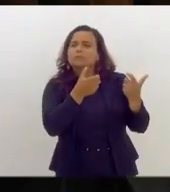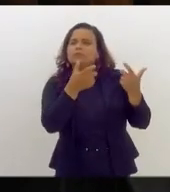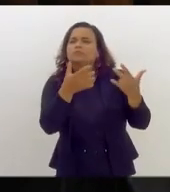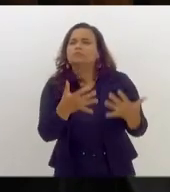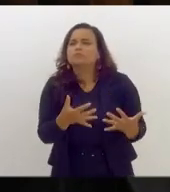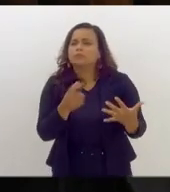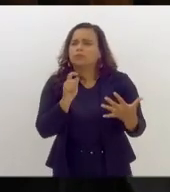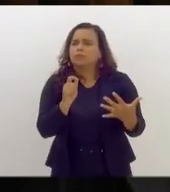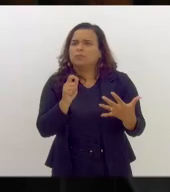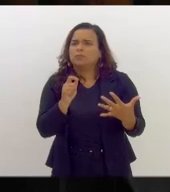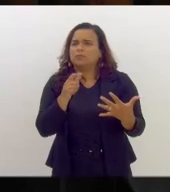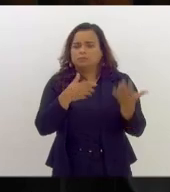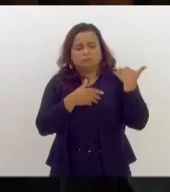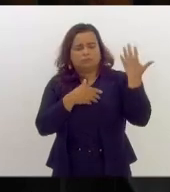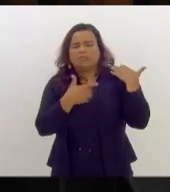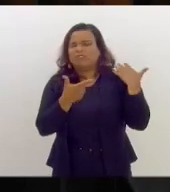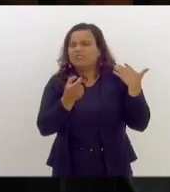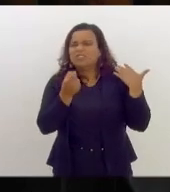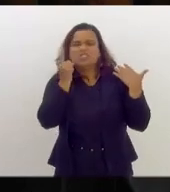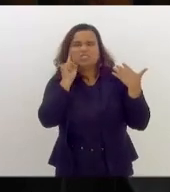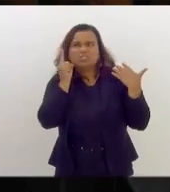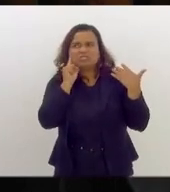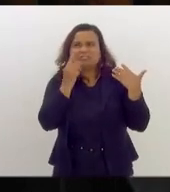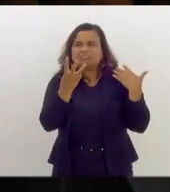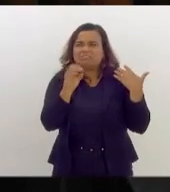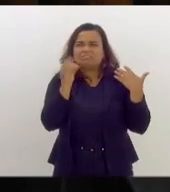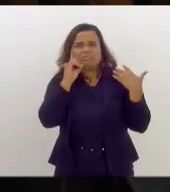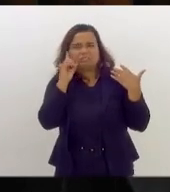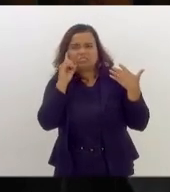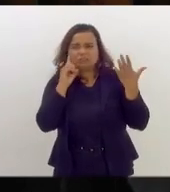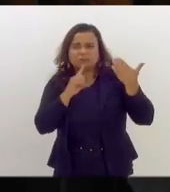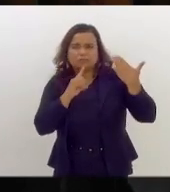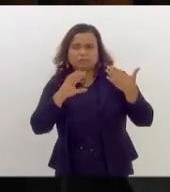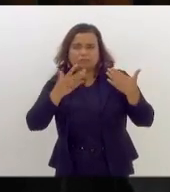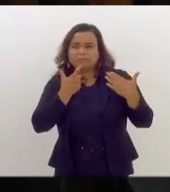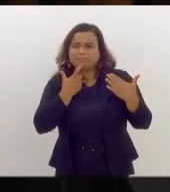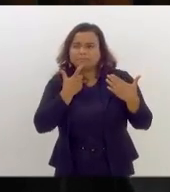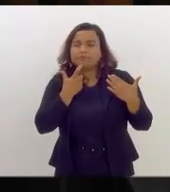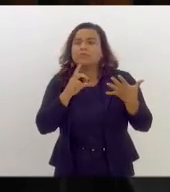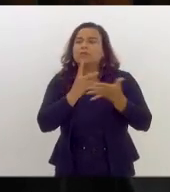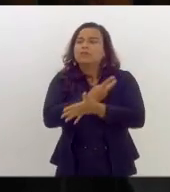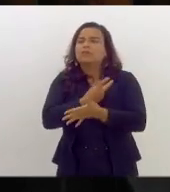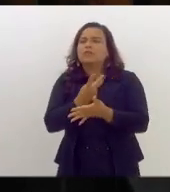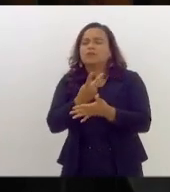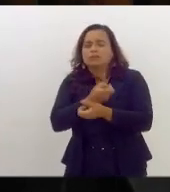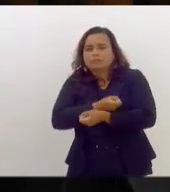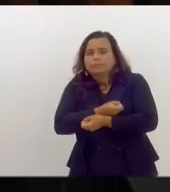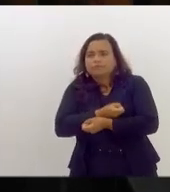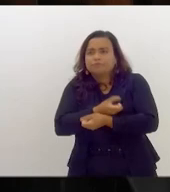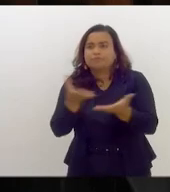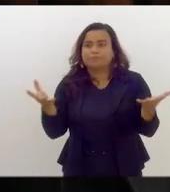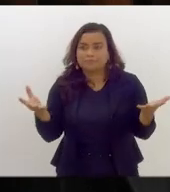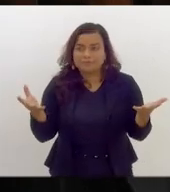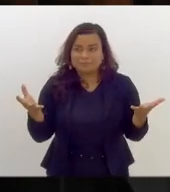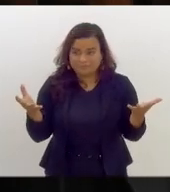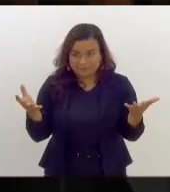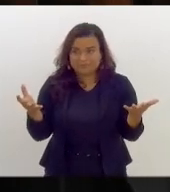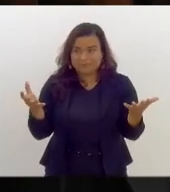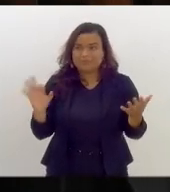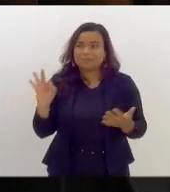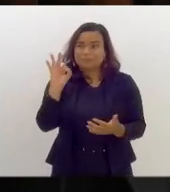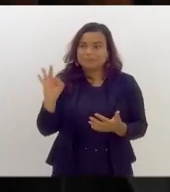aos 20 30 dias atrás que ia distribuir de dividendos